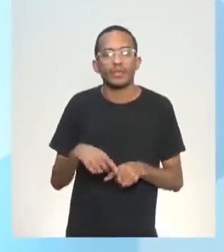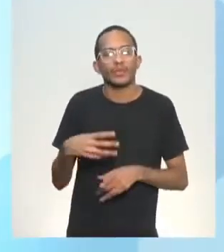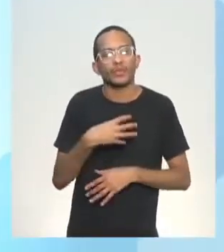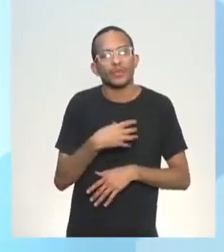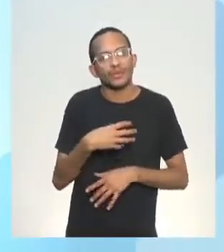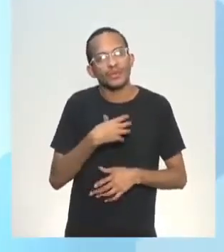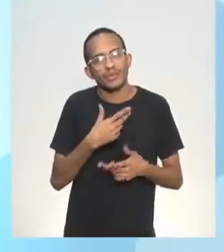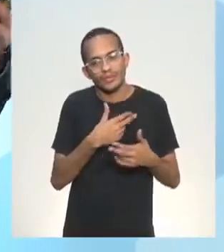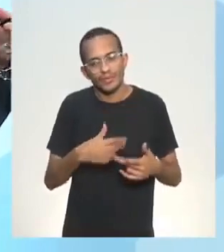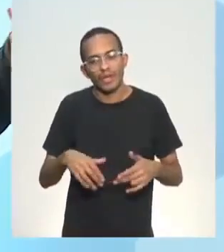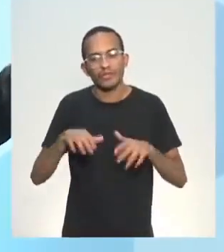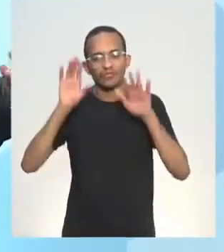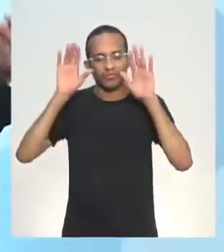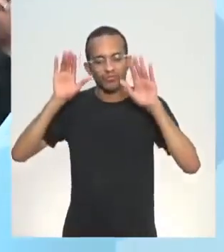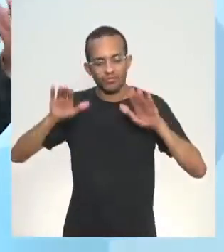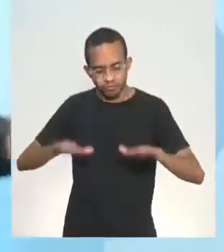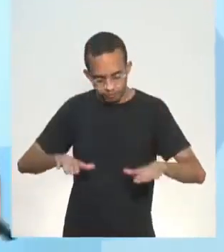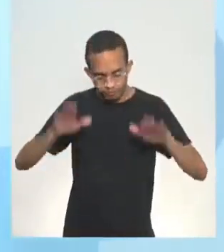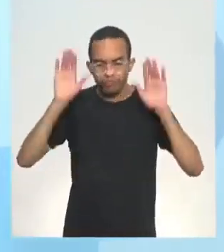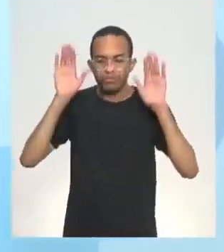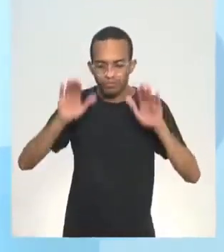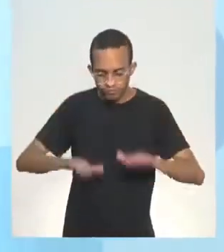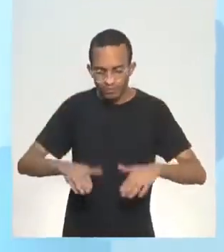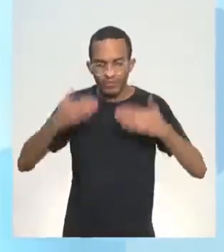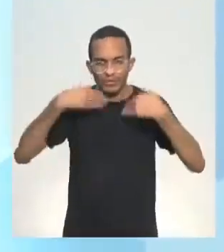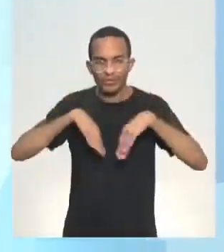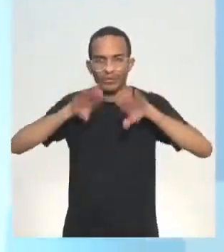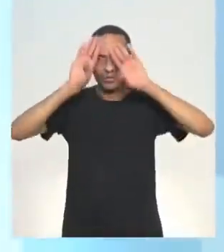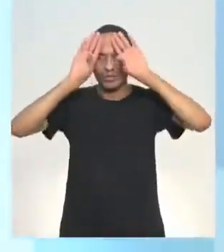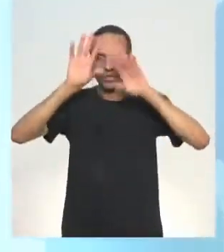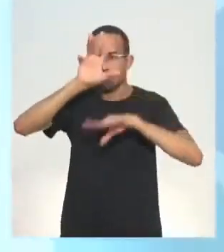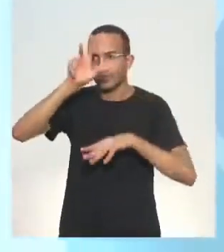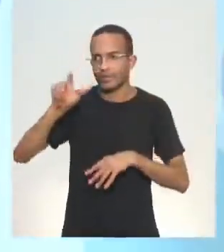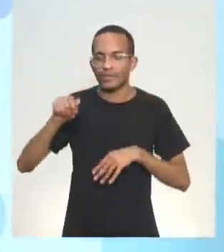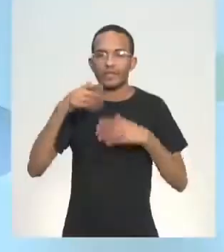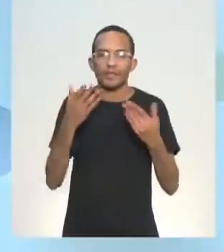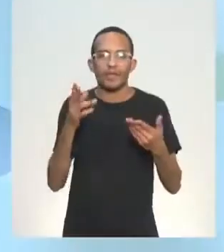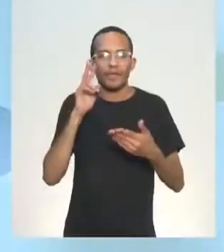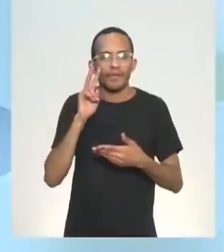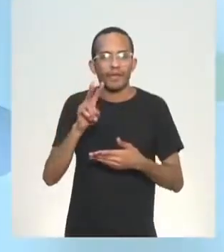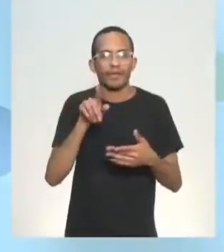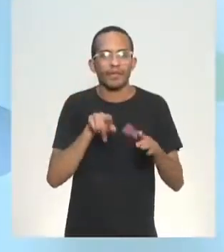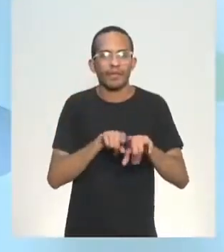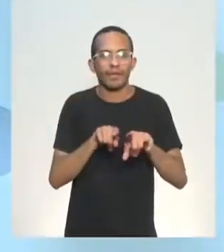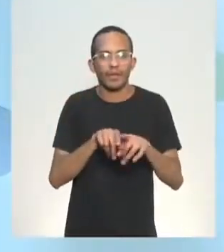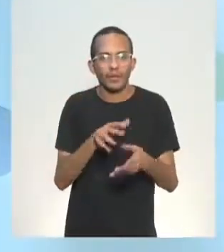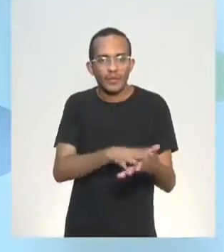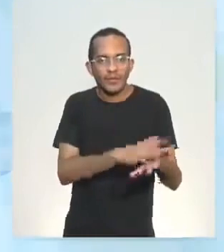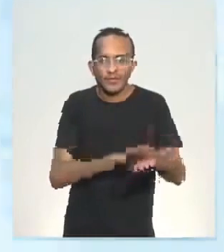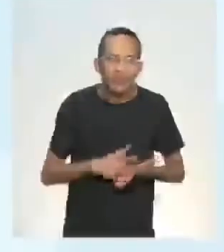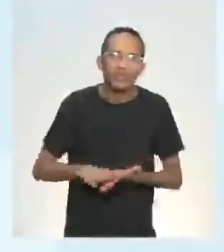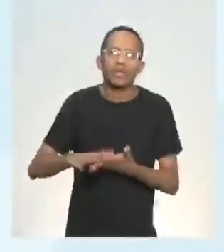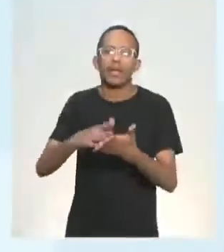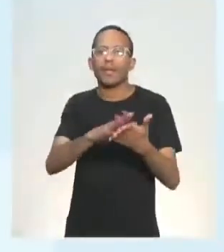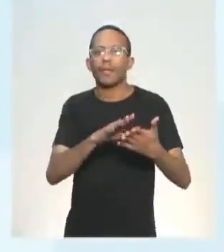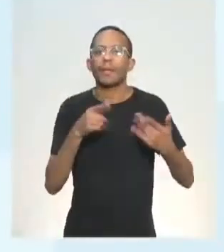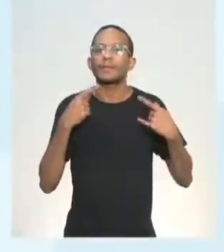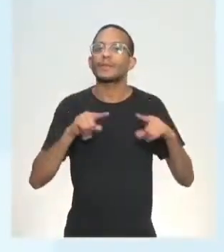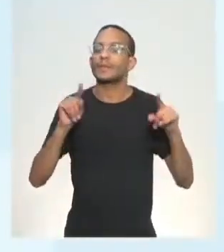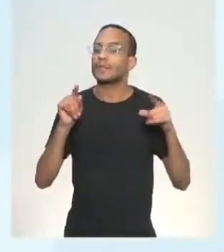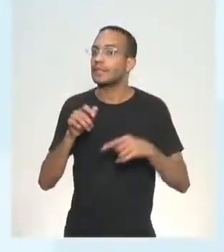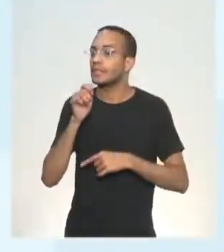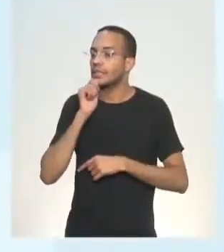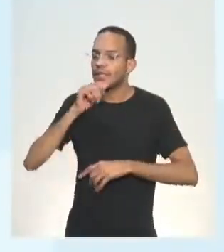formas, né, de culto aos deuses, aos orixás africanos, tá bom? Então a gente vê o samba, né, gente, a música, né? Se não fossem,